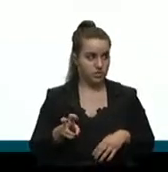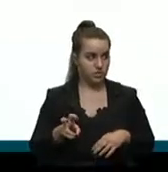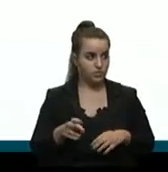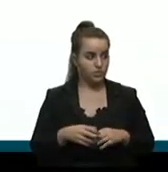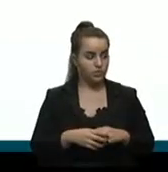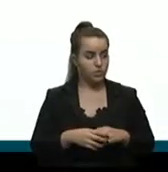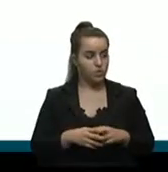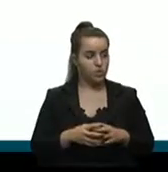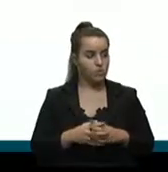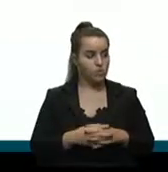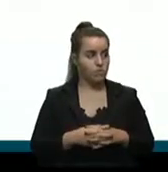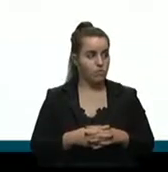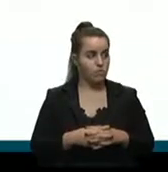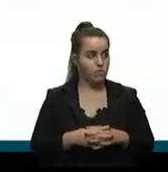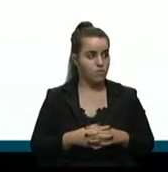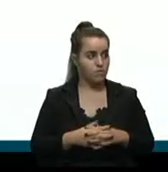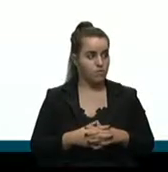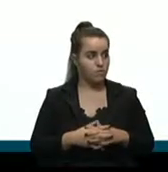73,75.